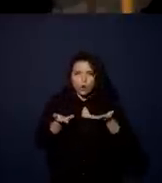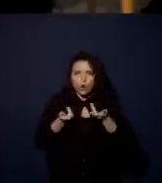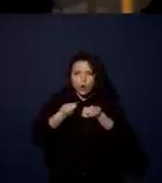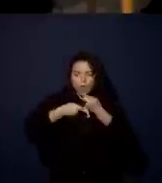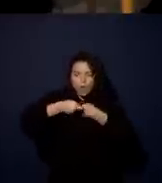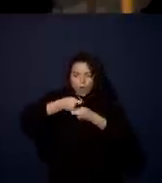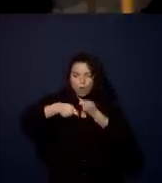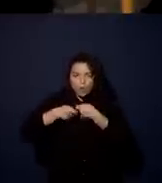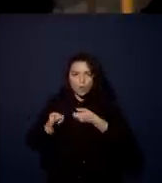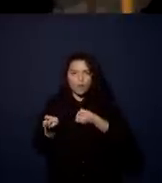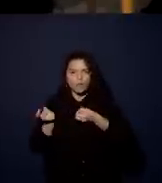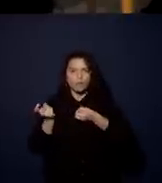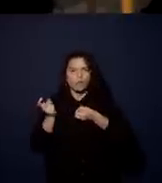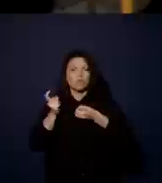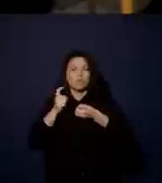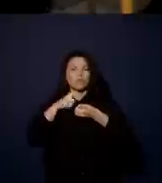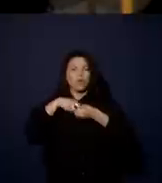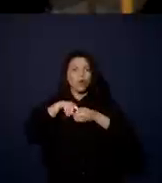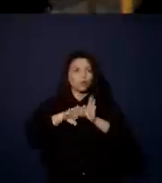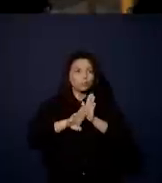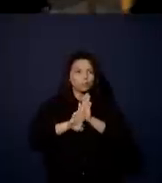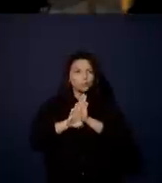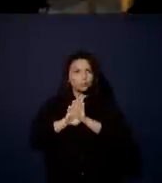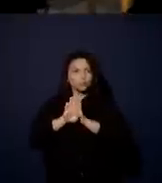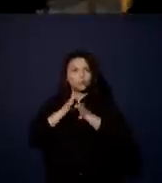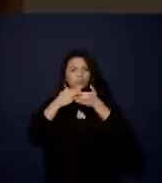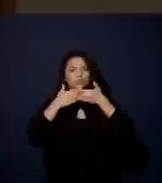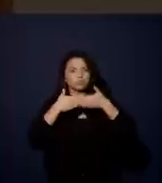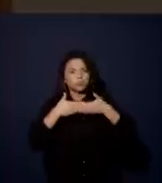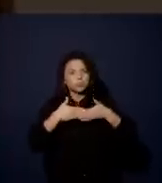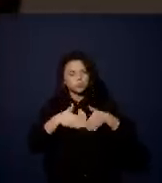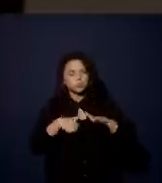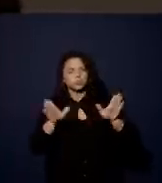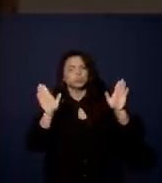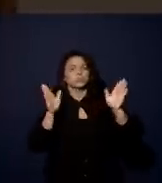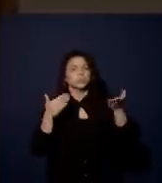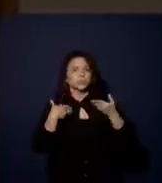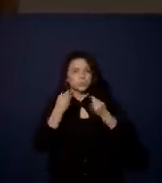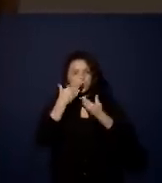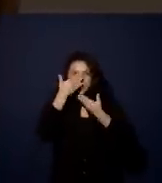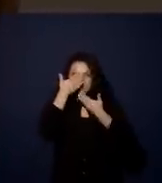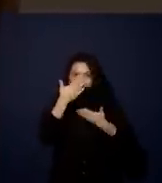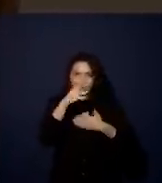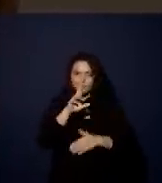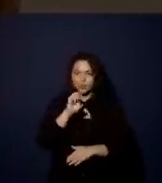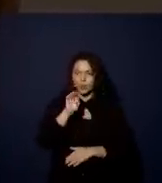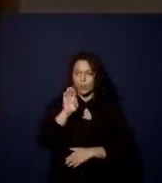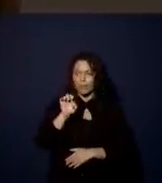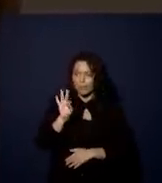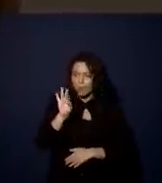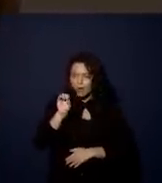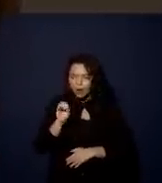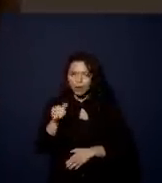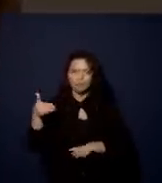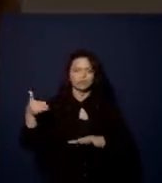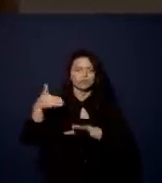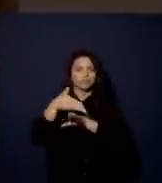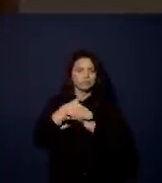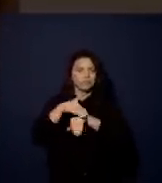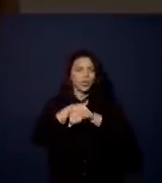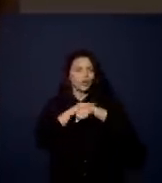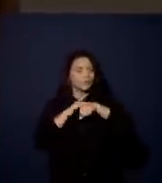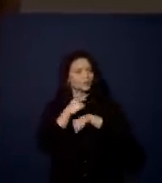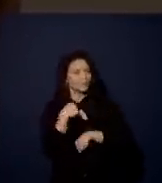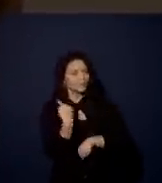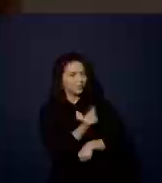da economia ao mesmo tempo que a gente vê a reabertura né do setor então agradeço Roberto estélio né a presença aqui com a gente hoje para conversar